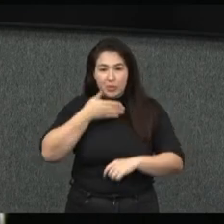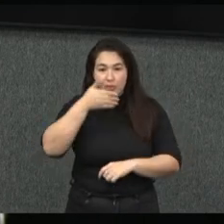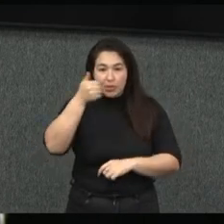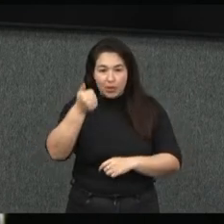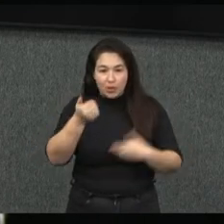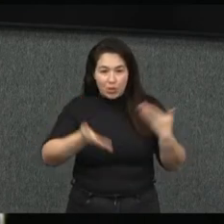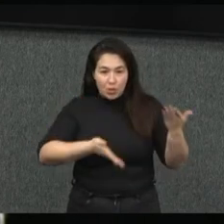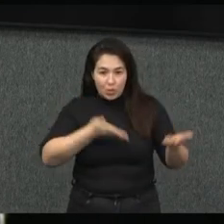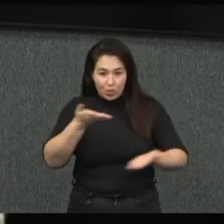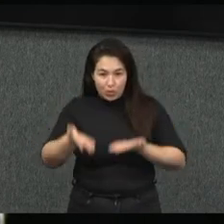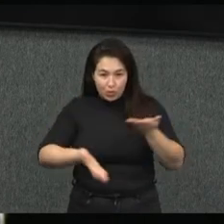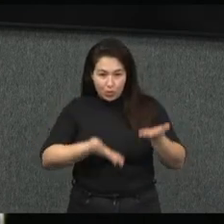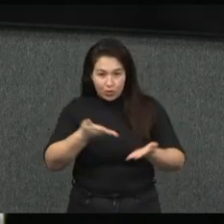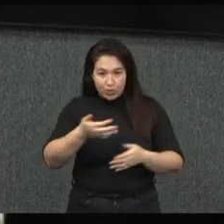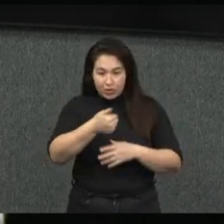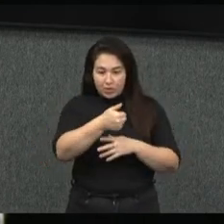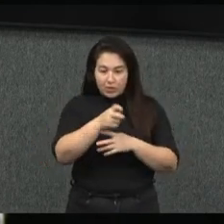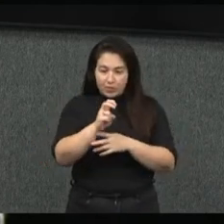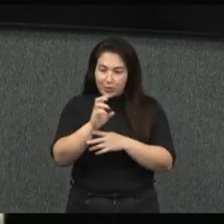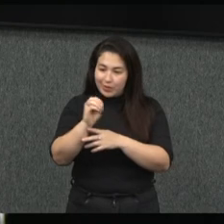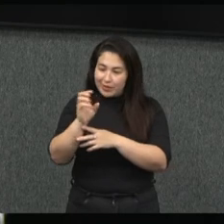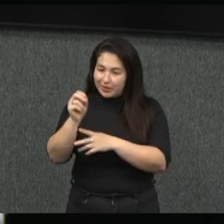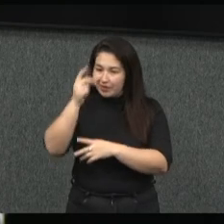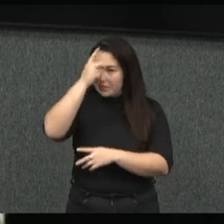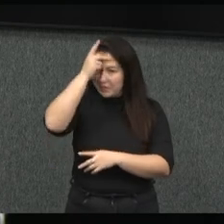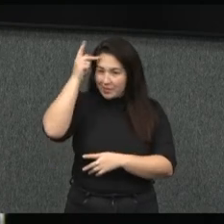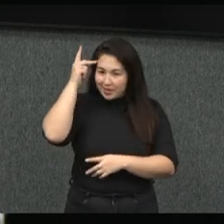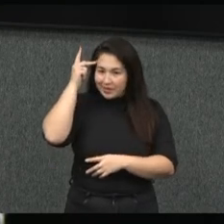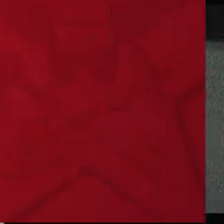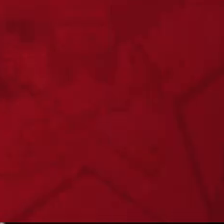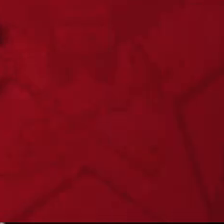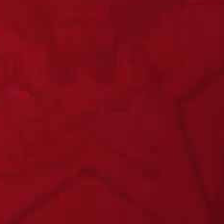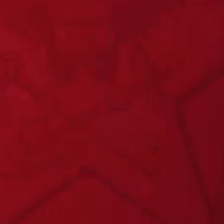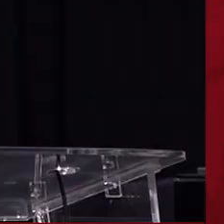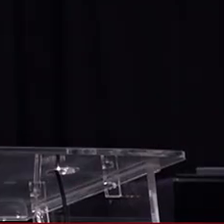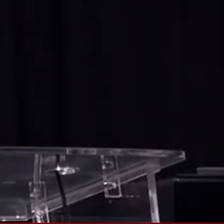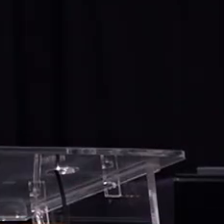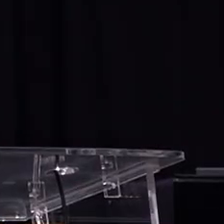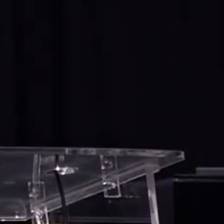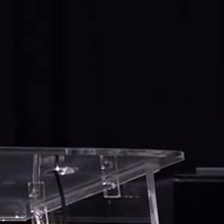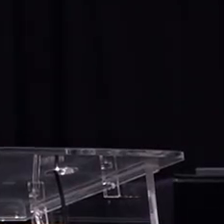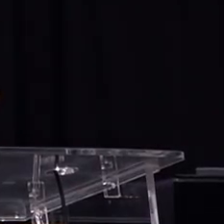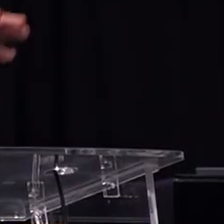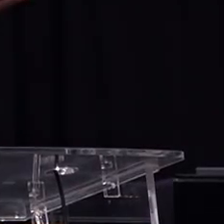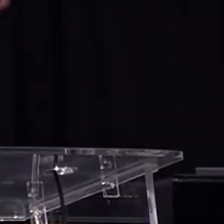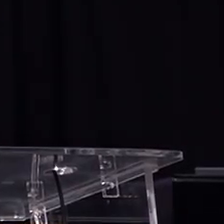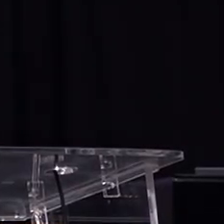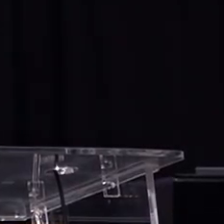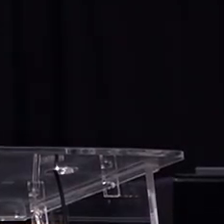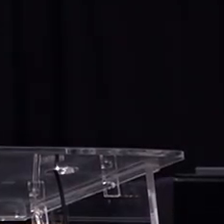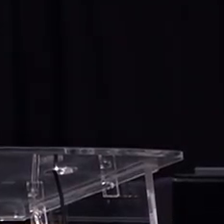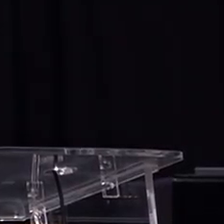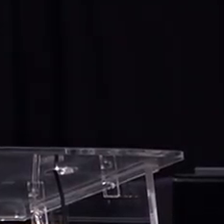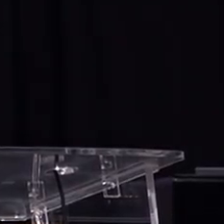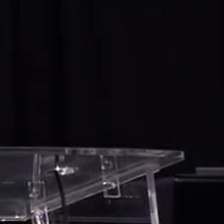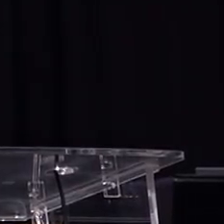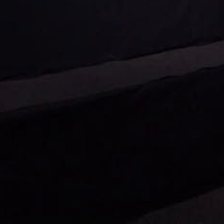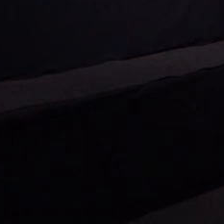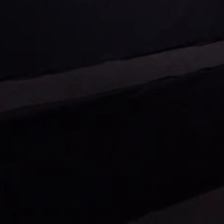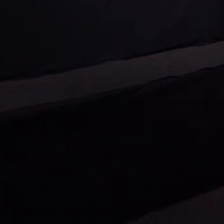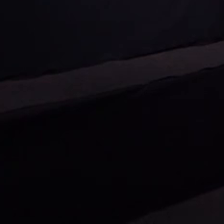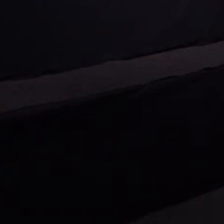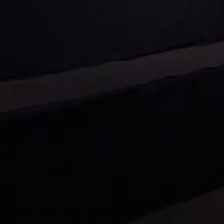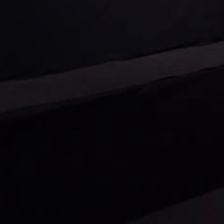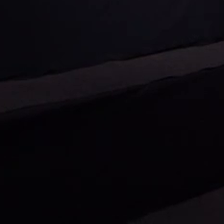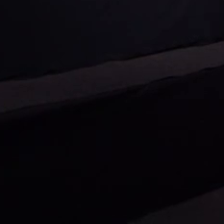os 1.500 usuários que passam pela entidade mensalmente. O reitor da SATIC, Associação Beneficiente da